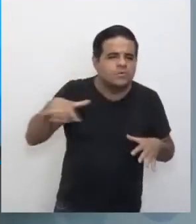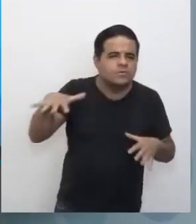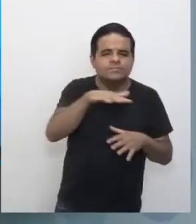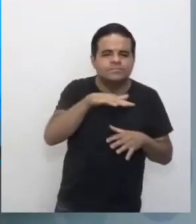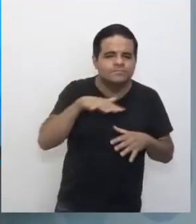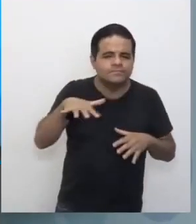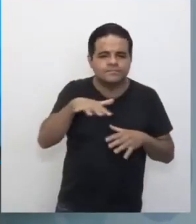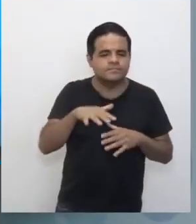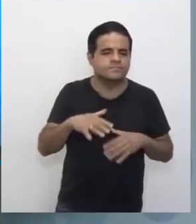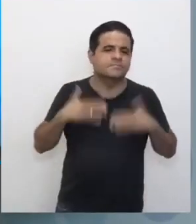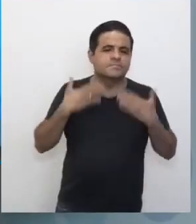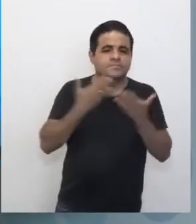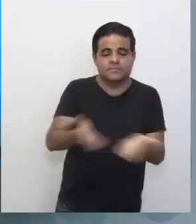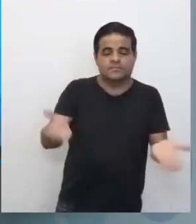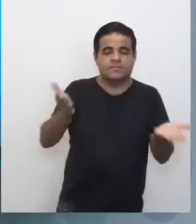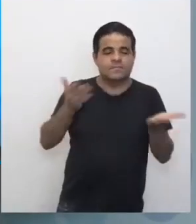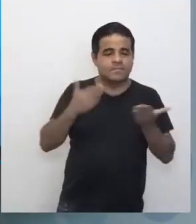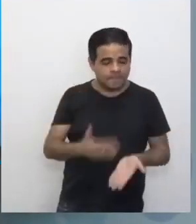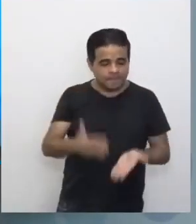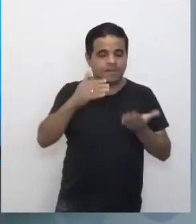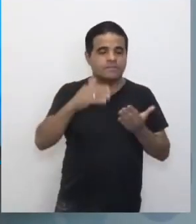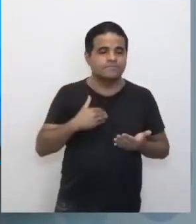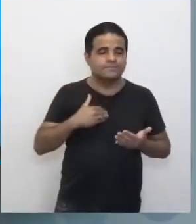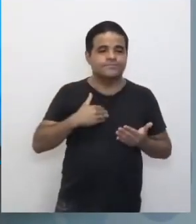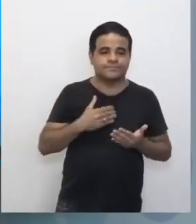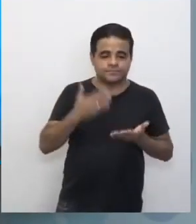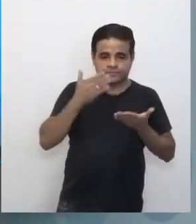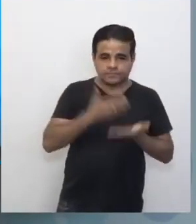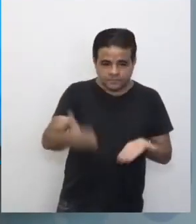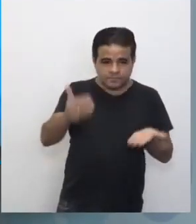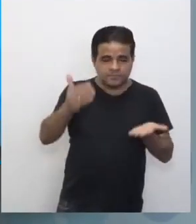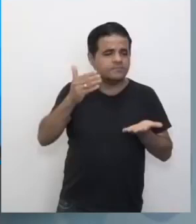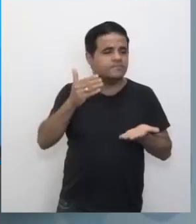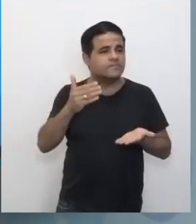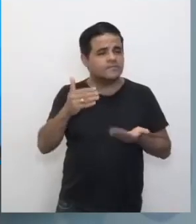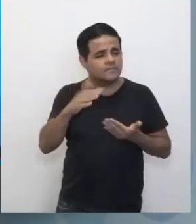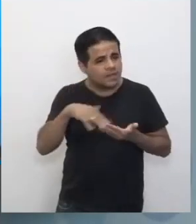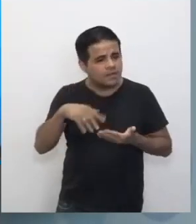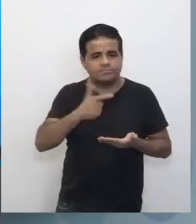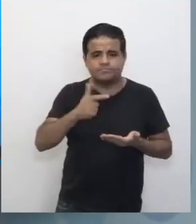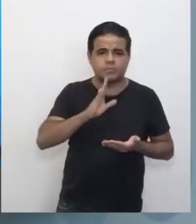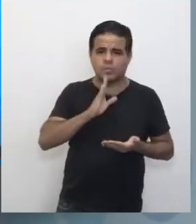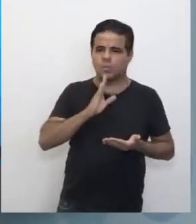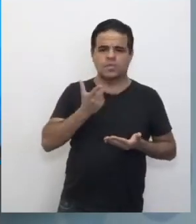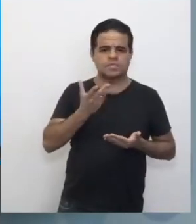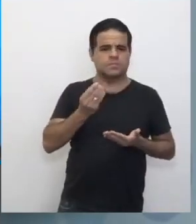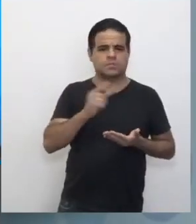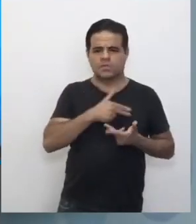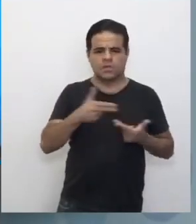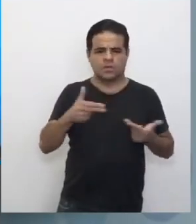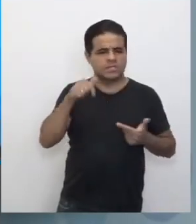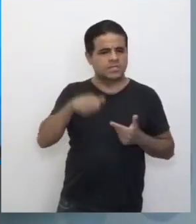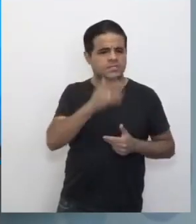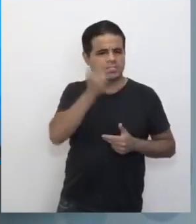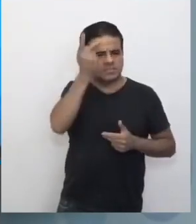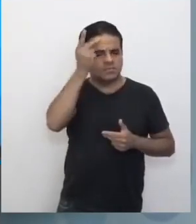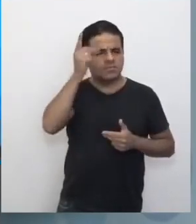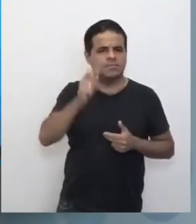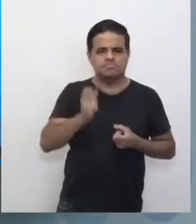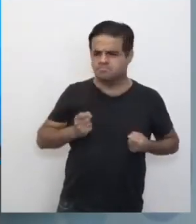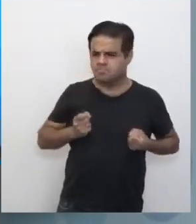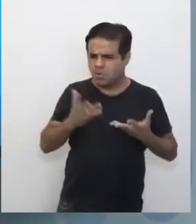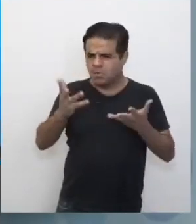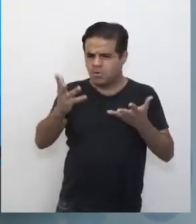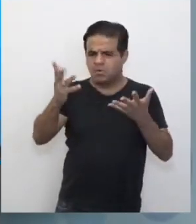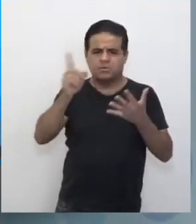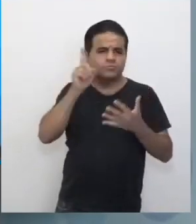né? Quem está em outras cidades que tem menos poluição, talvez não tenha tanto conhecimento, mas aqui em São Paulo a poluição ambiental é no dia a